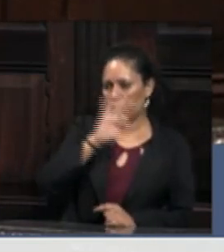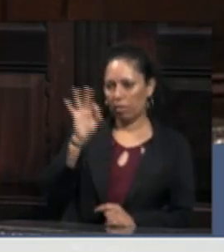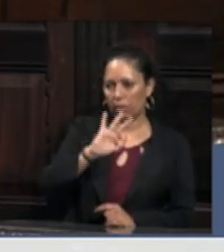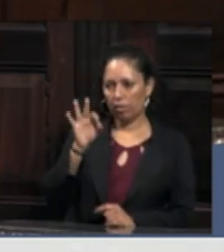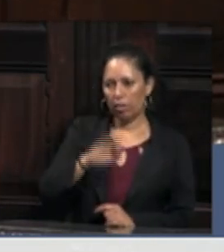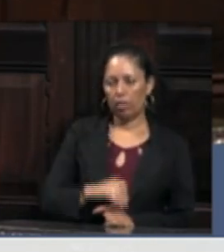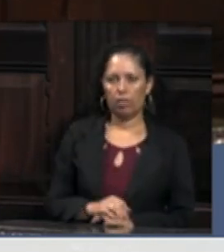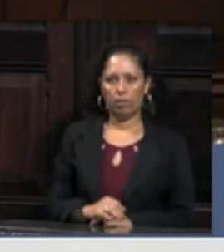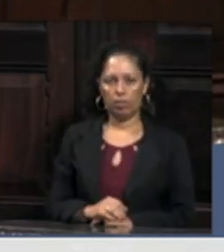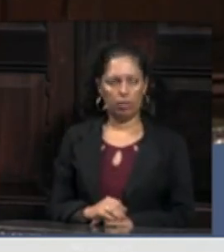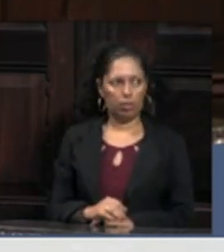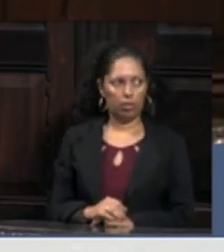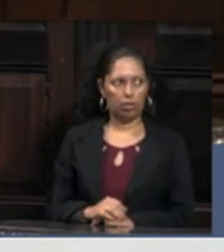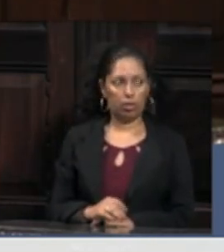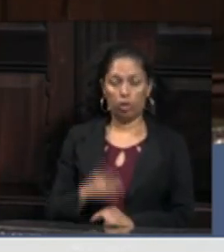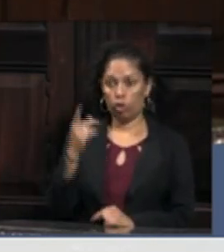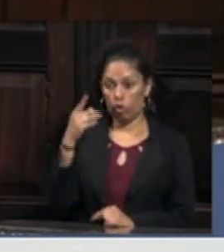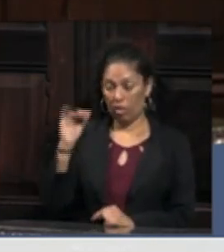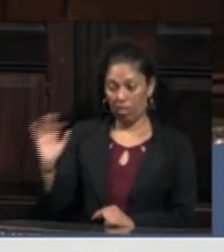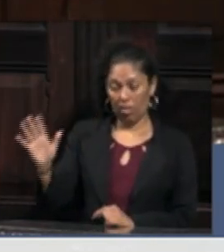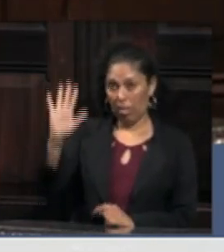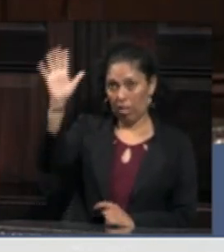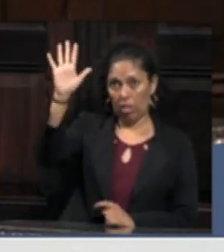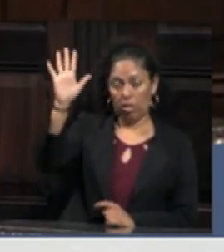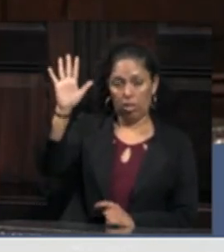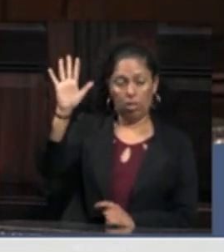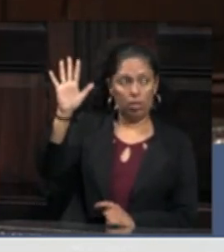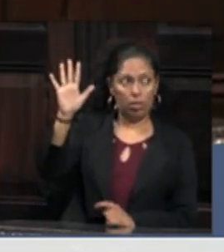encarecendo a atenção,